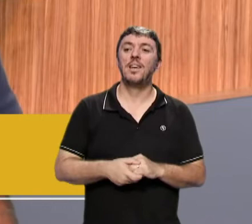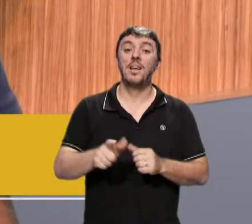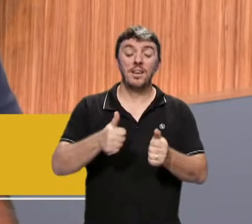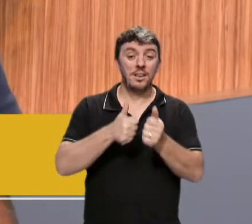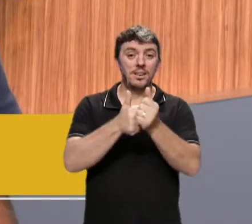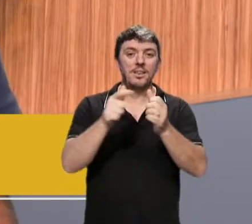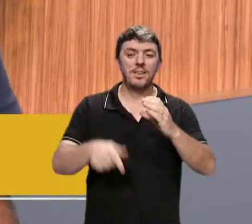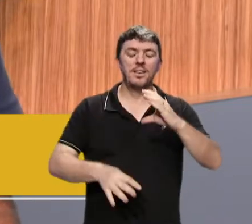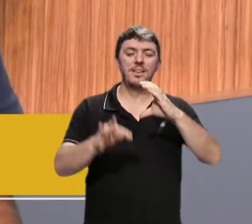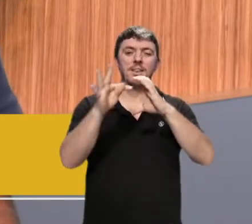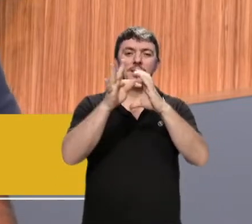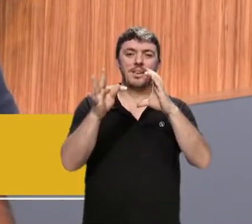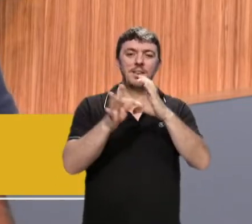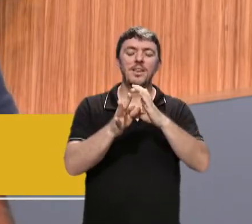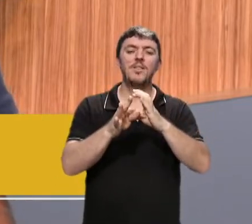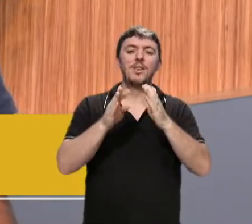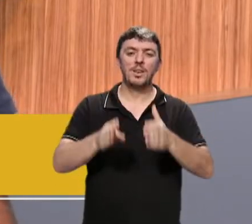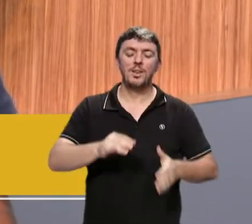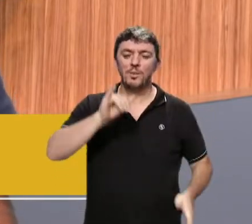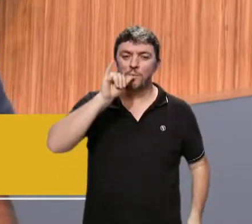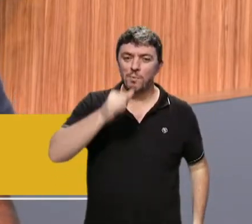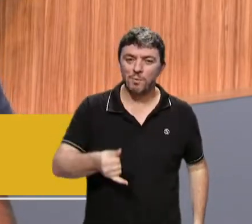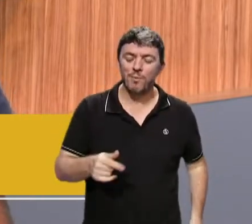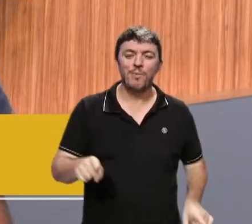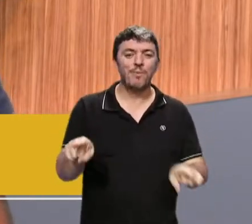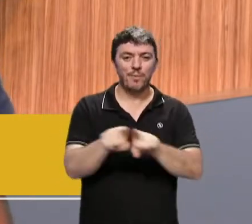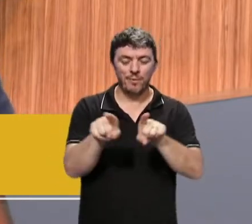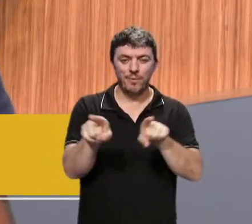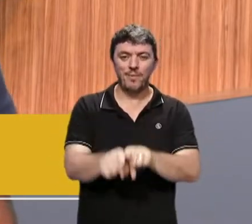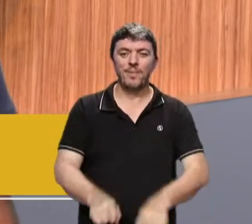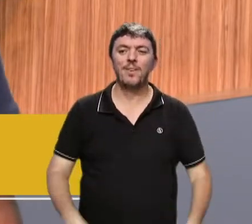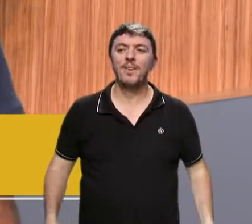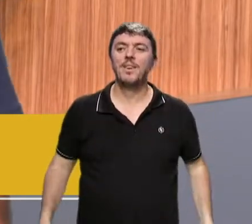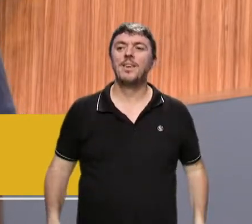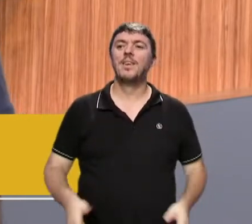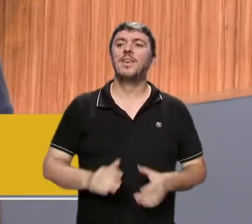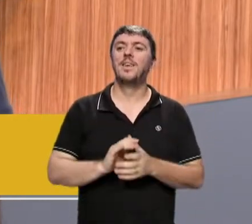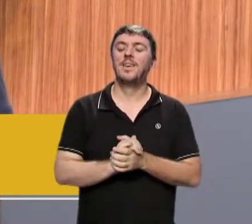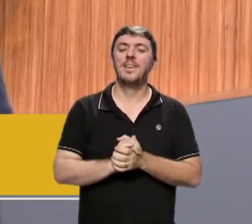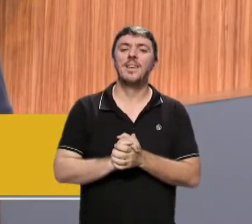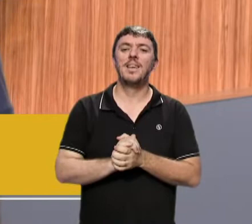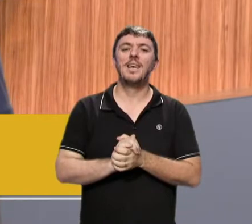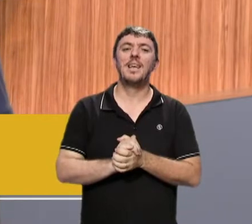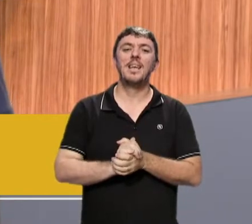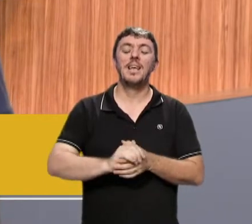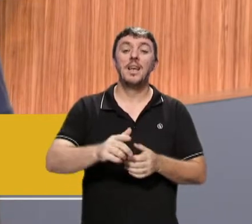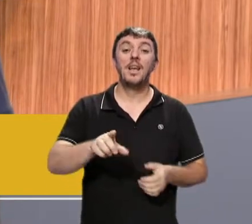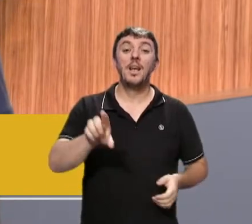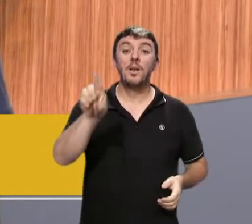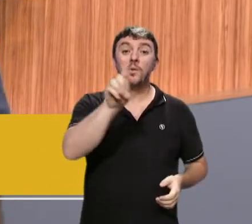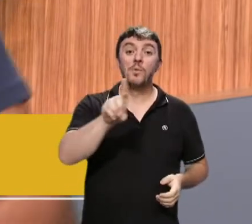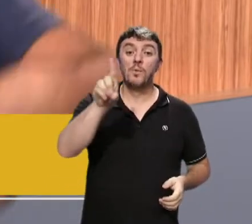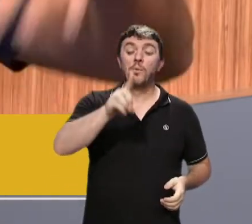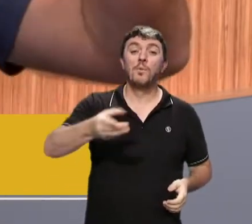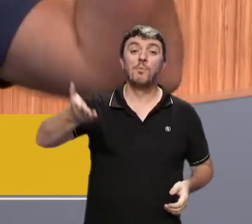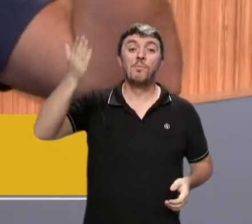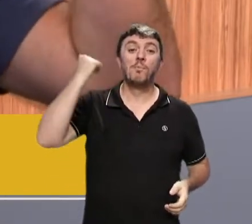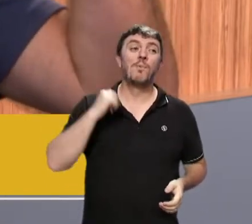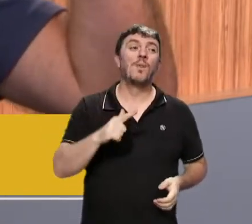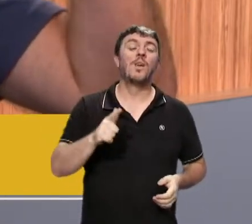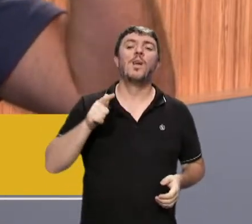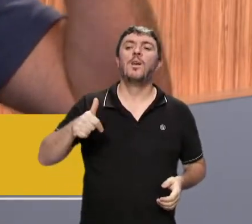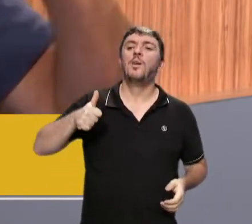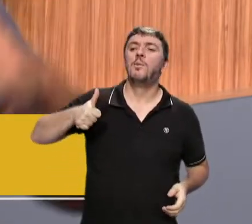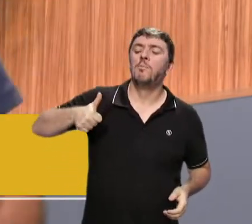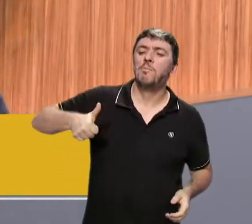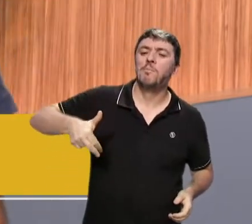Tech Jundiaí também no Instagram, se você ainda não segue. Deixa eu dar uma notícia tão boa. No domingo passado eu fui caminhar lá no Parque